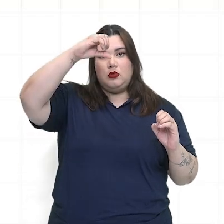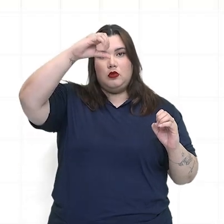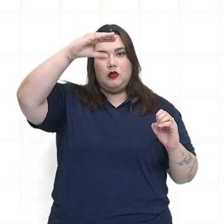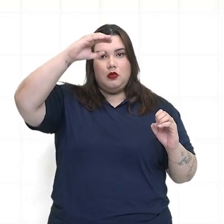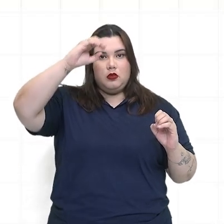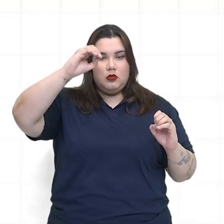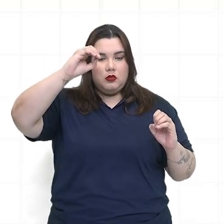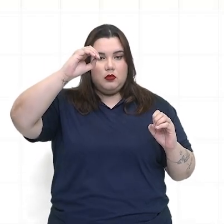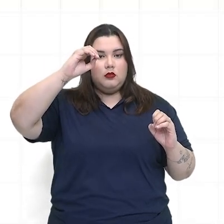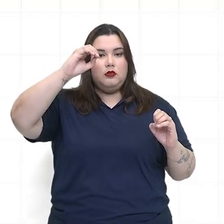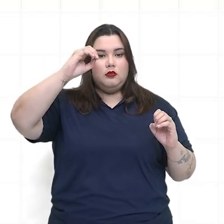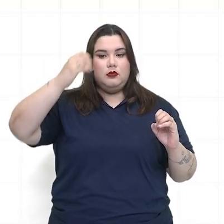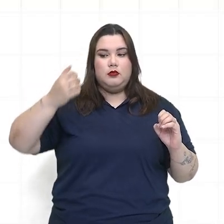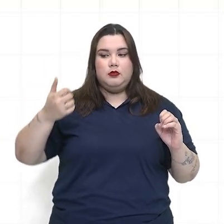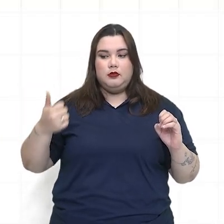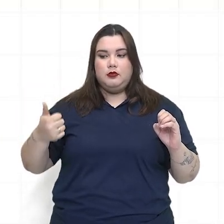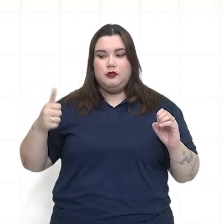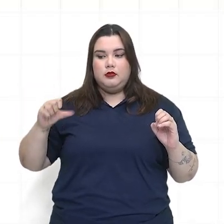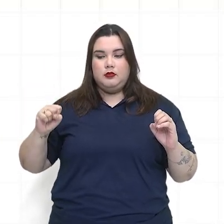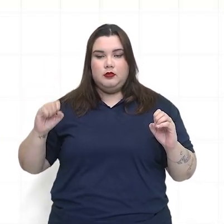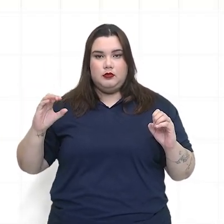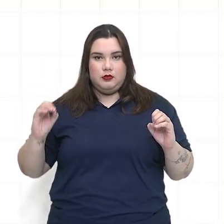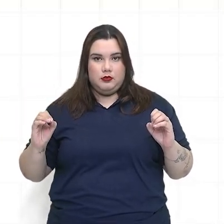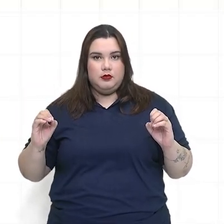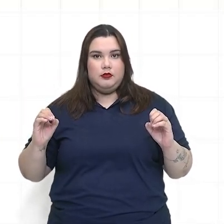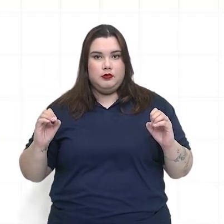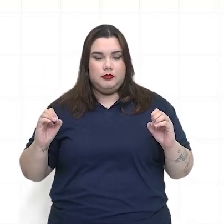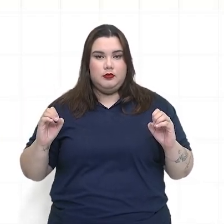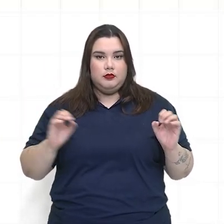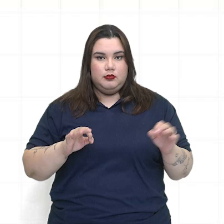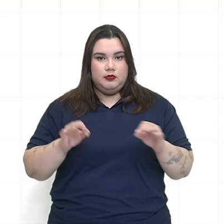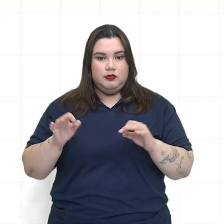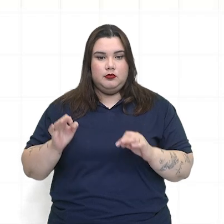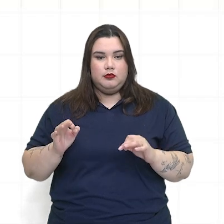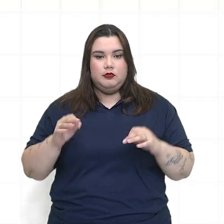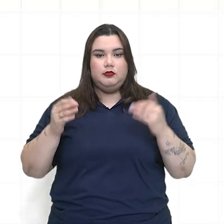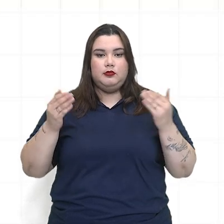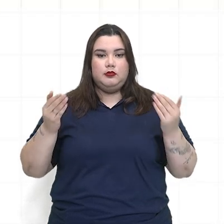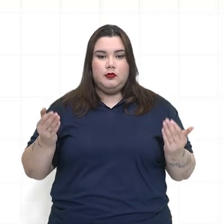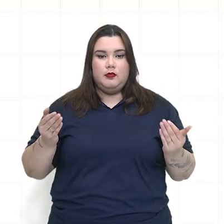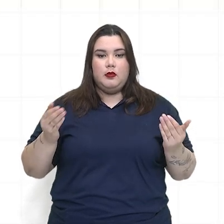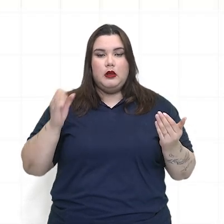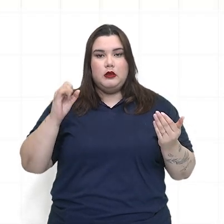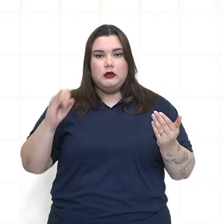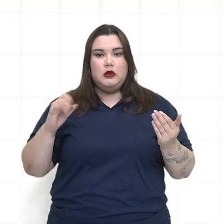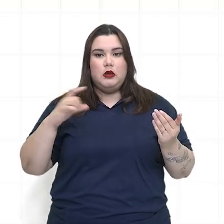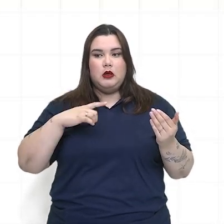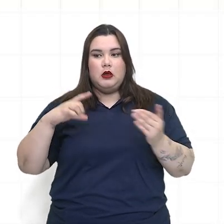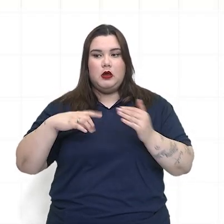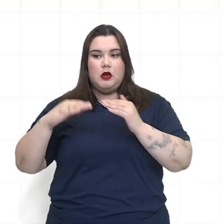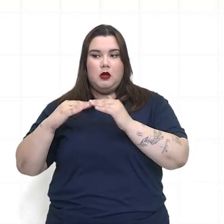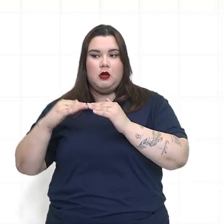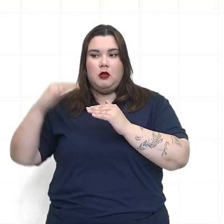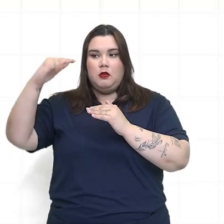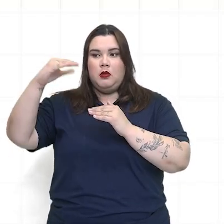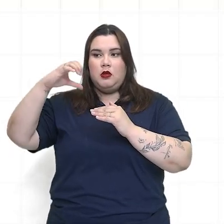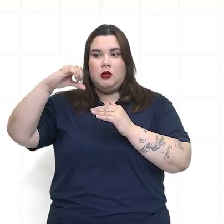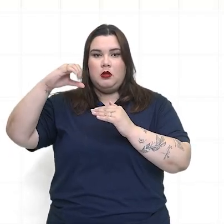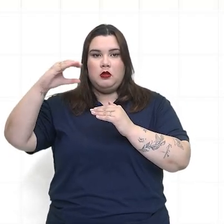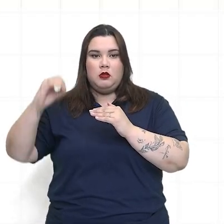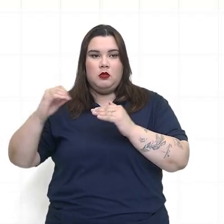90 e 180 graus. Então, quando ele é maior do que 90 e menor